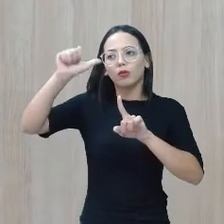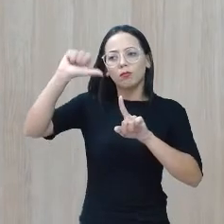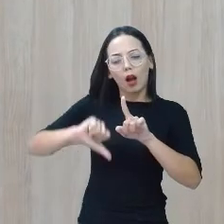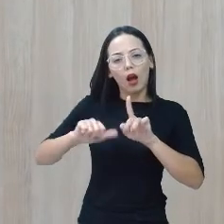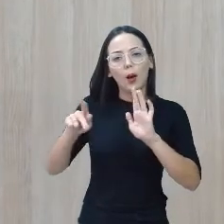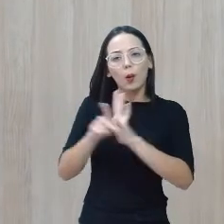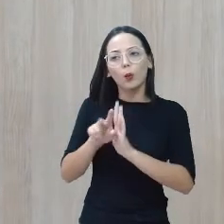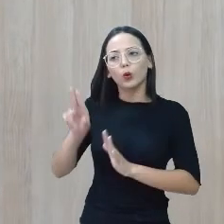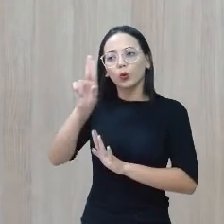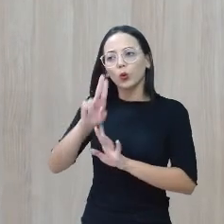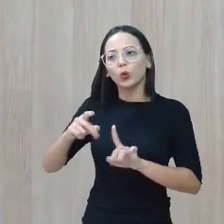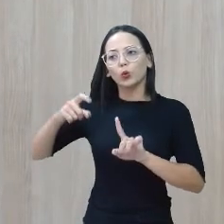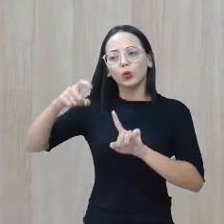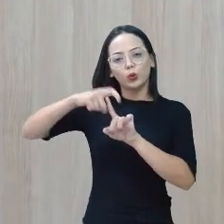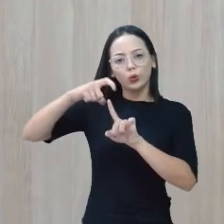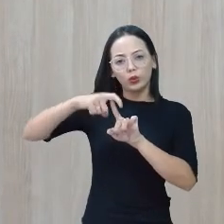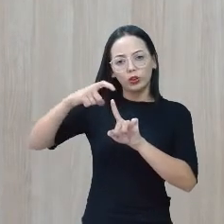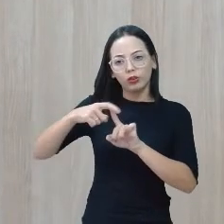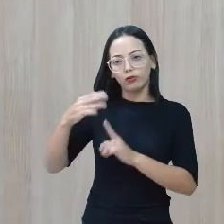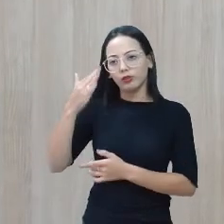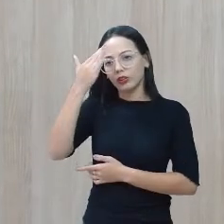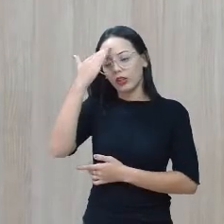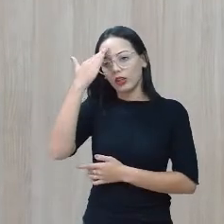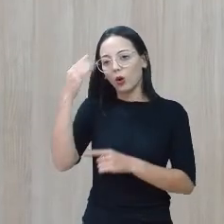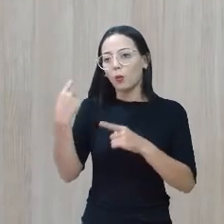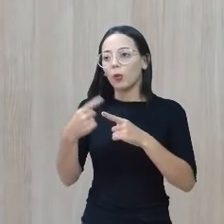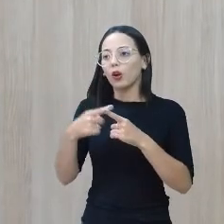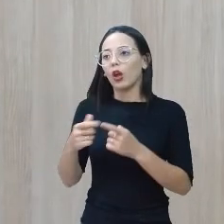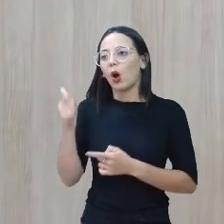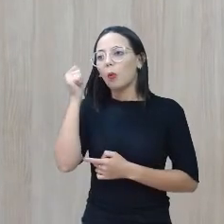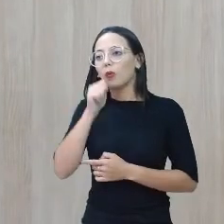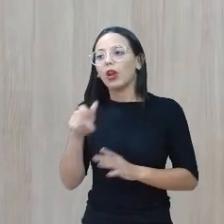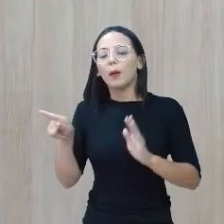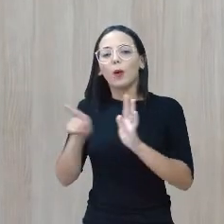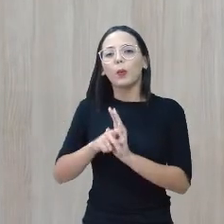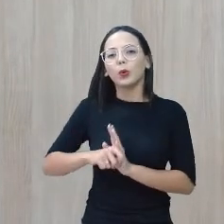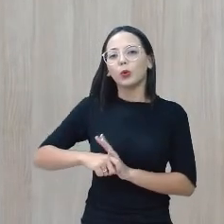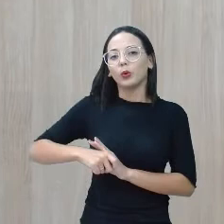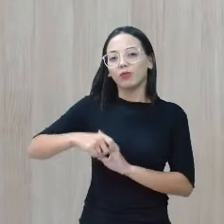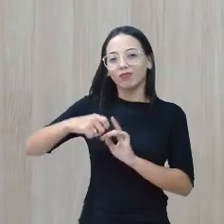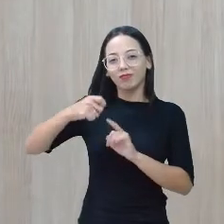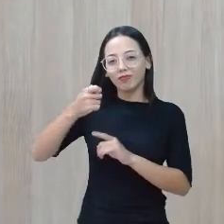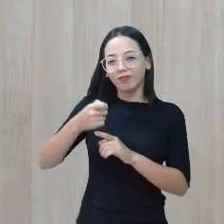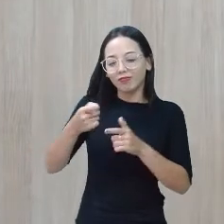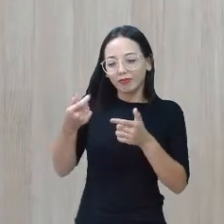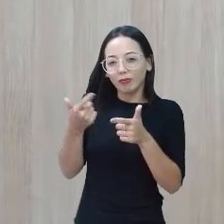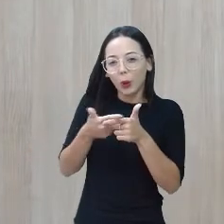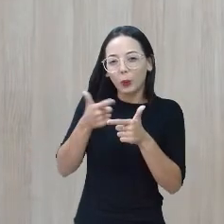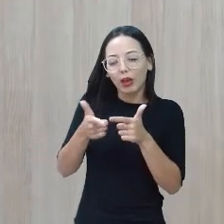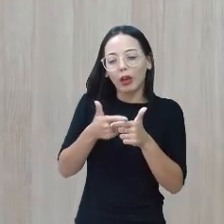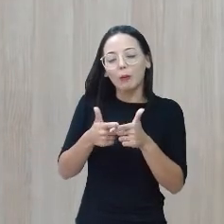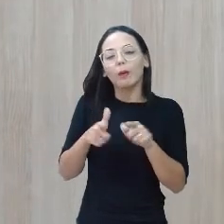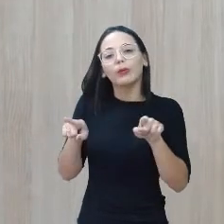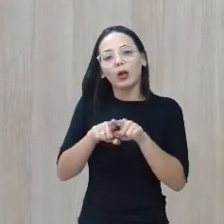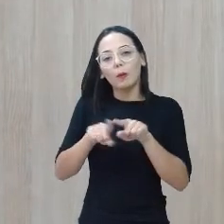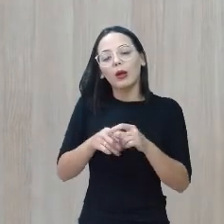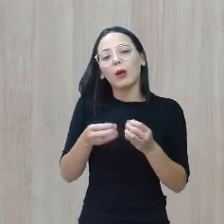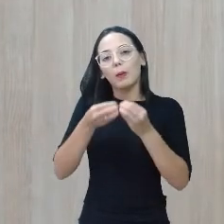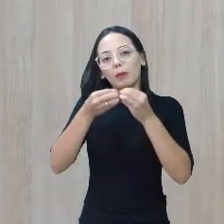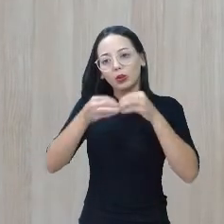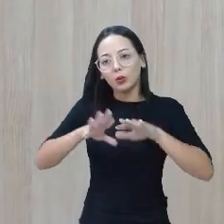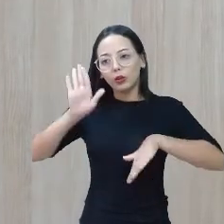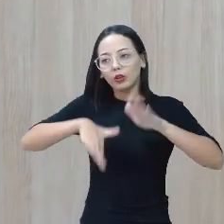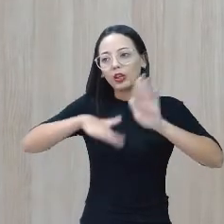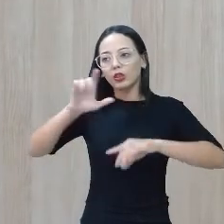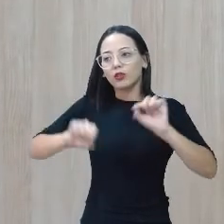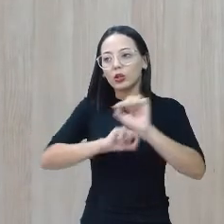do uso do DIU, como eu disse a vocês também, mulheres que têm alergia ao cobre também causa danos e às vezes